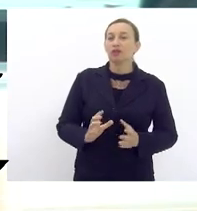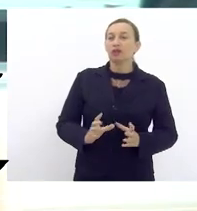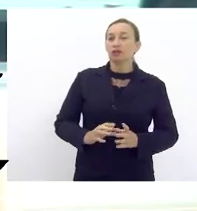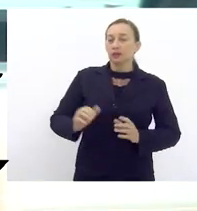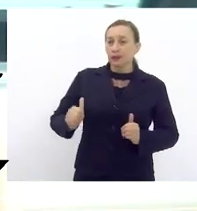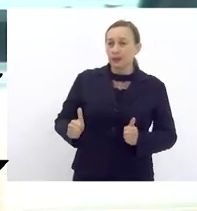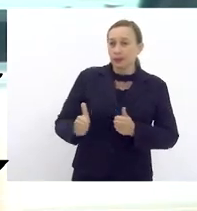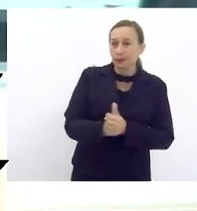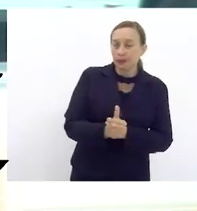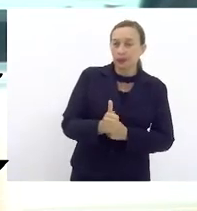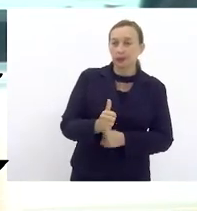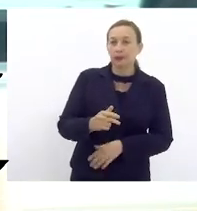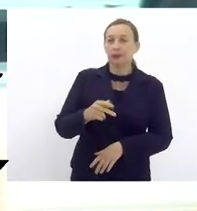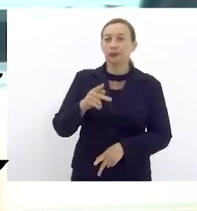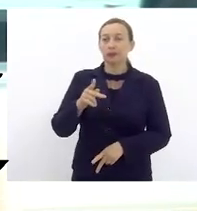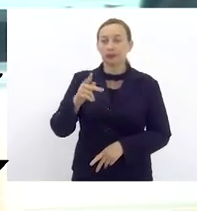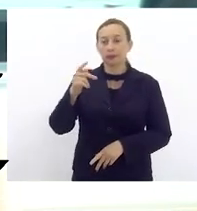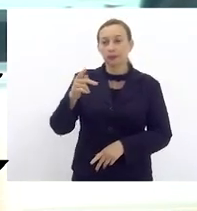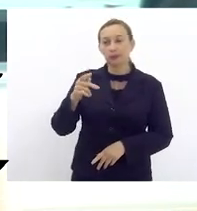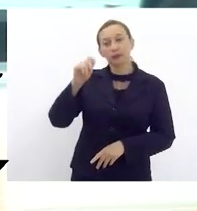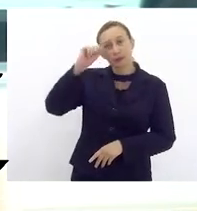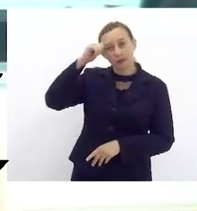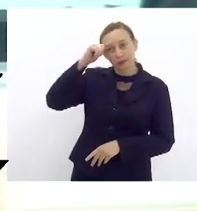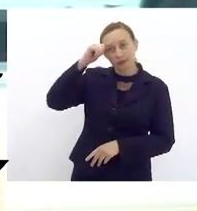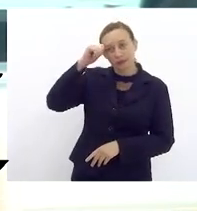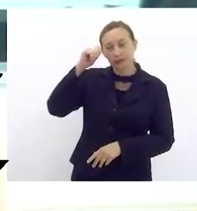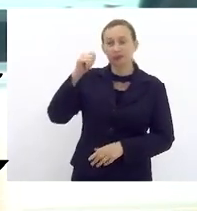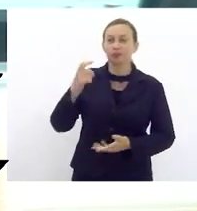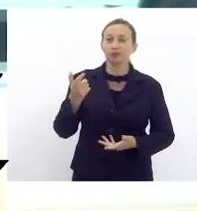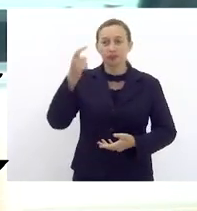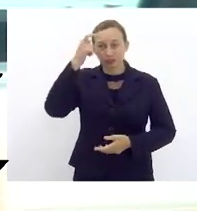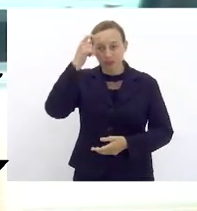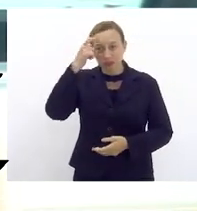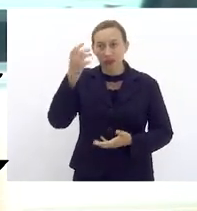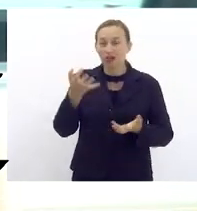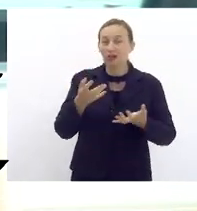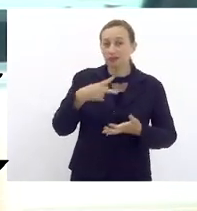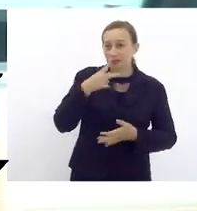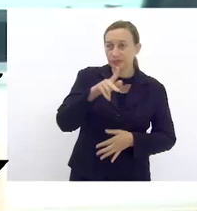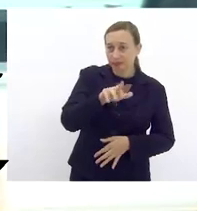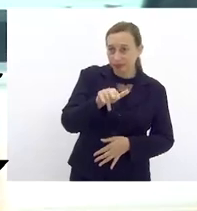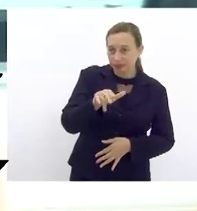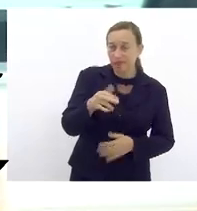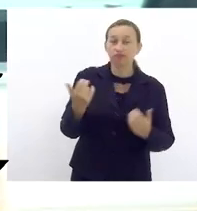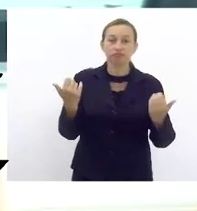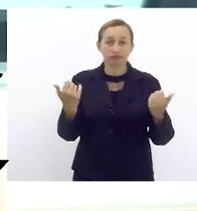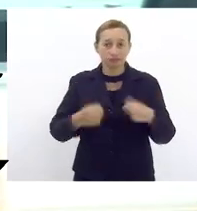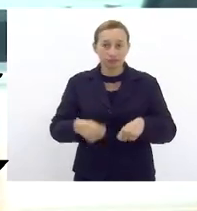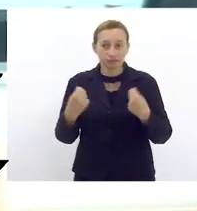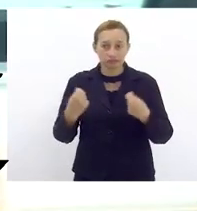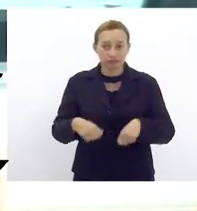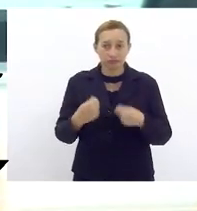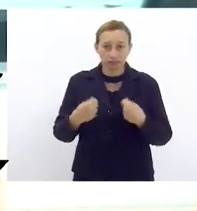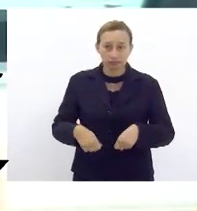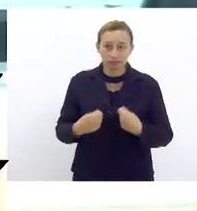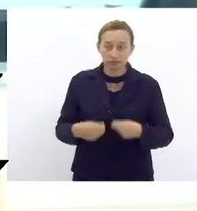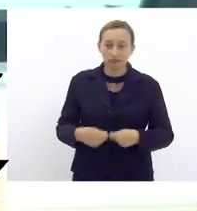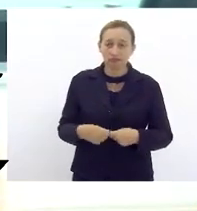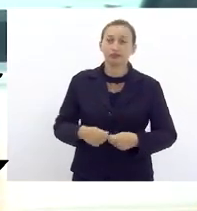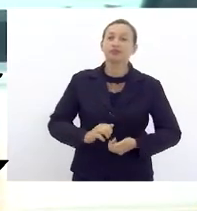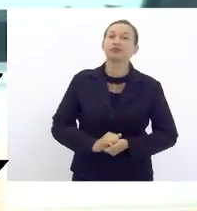de sua existência de sua consciência bom e eu quero também dizer para os irmãos a necessidade de